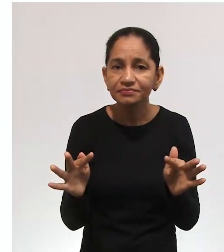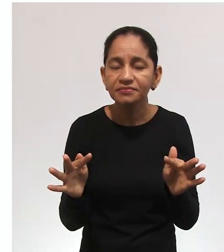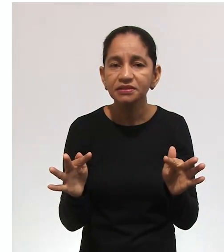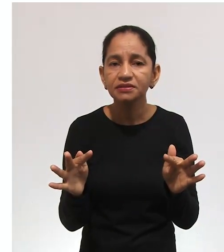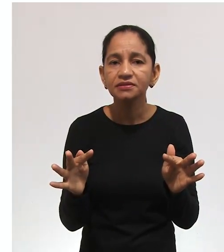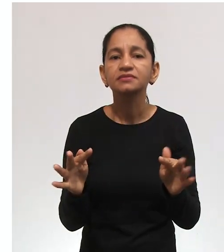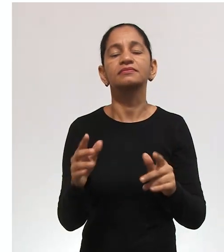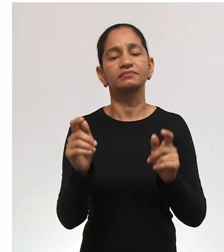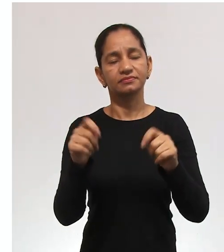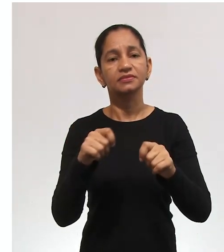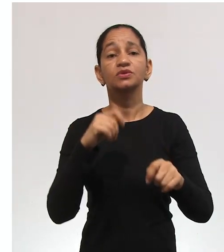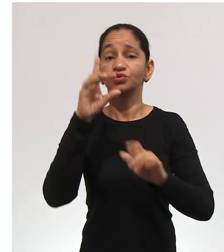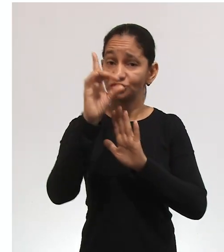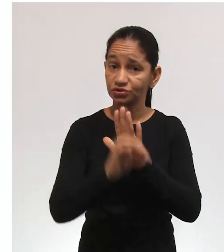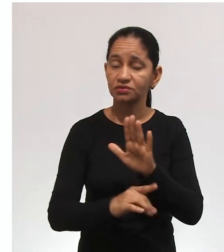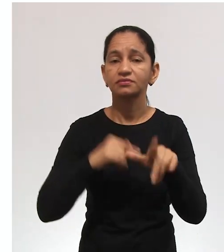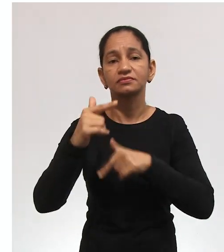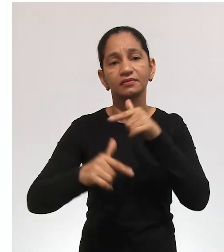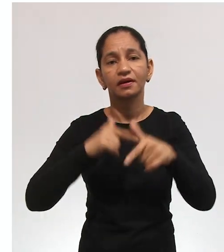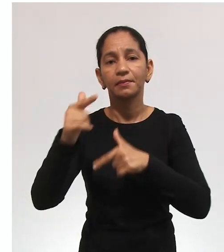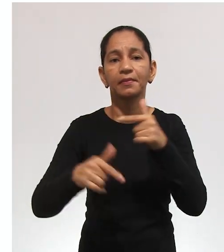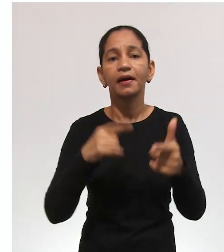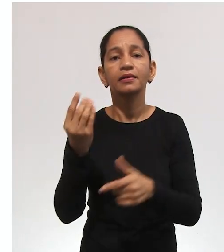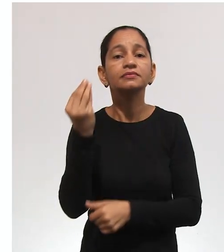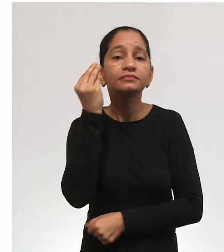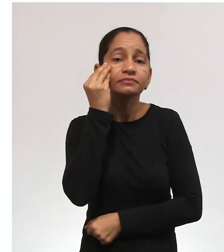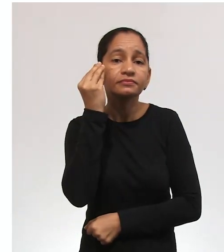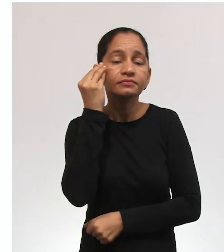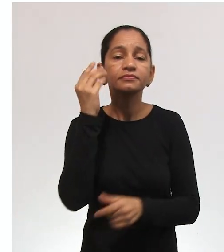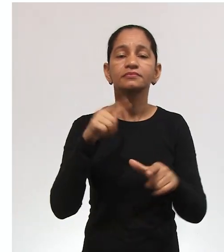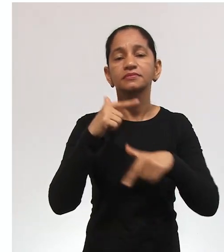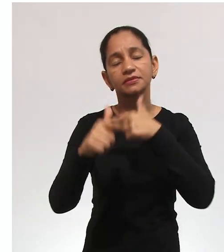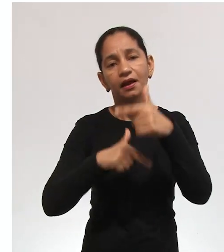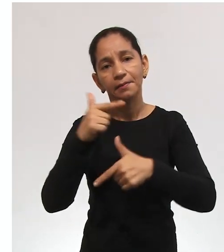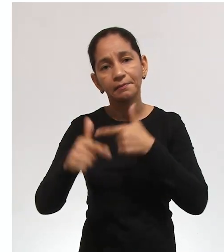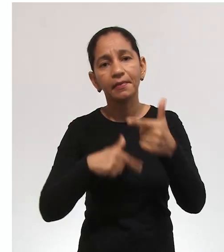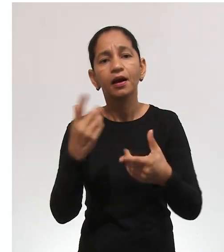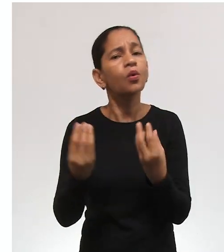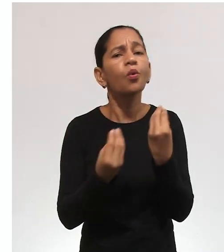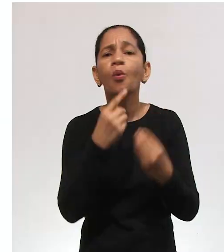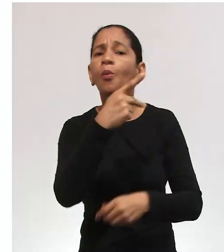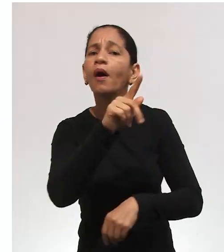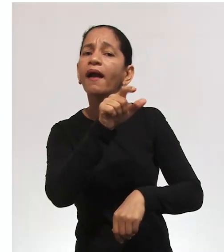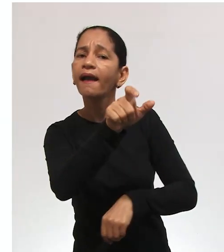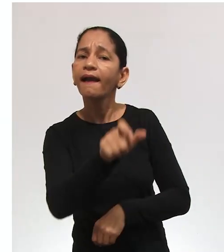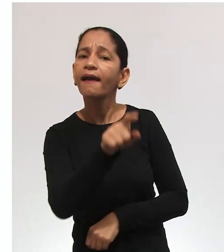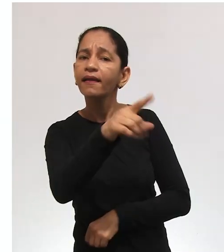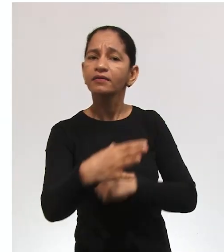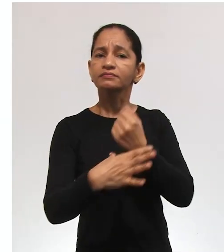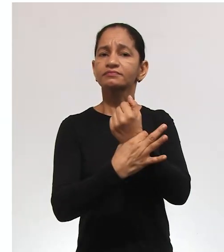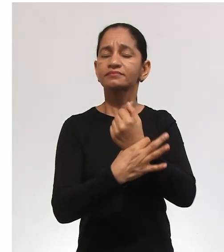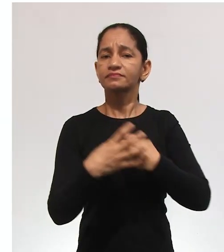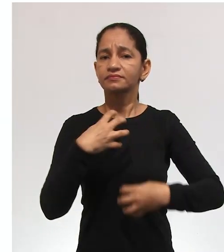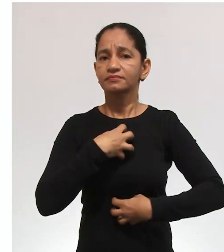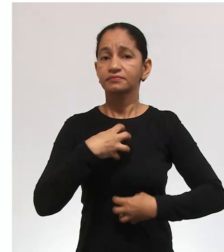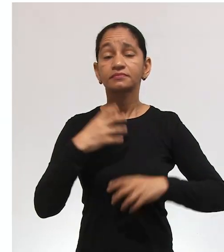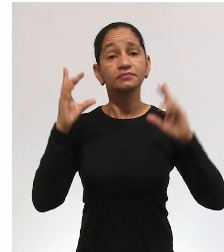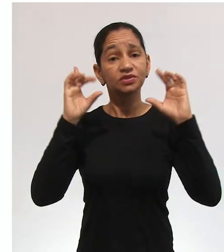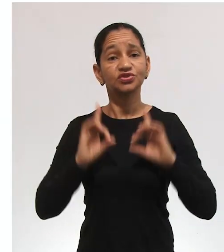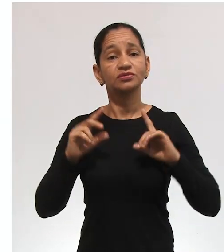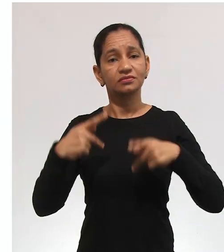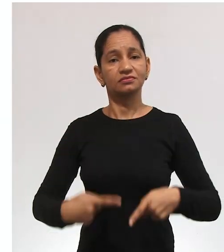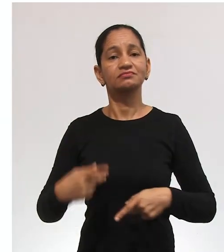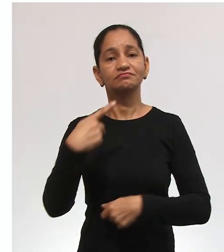o direito do trabalho busca implementar condições mínimas sem as quais a gente não vai garantir a dignidade